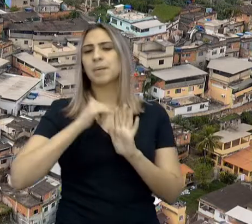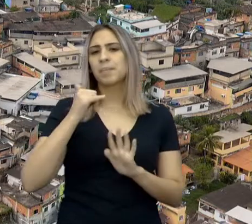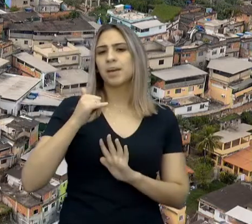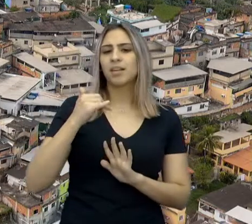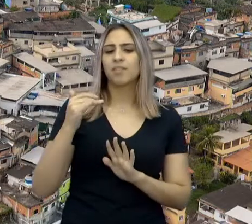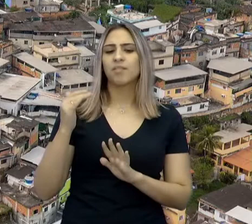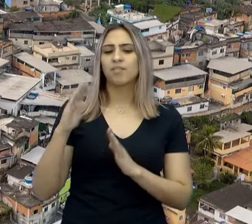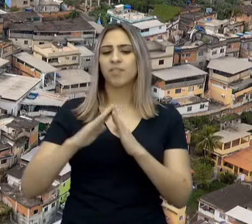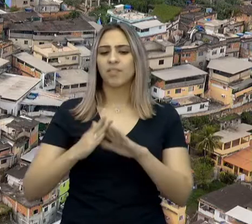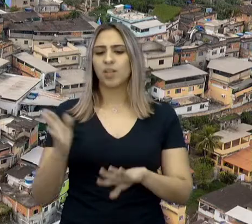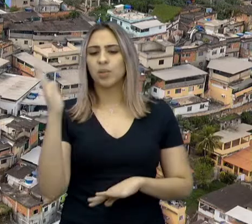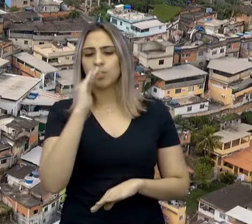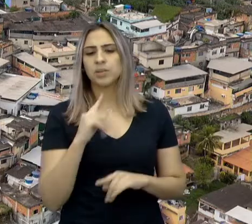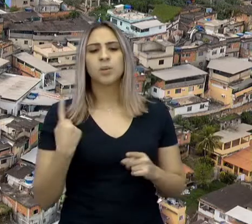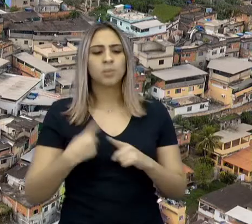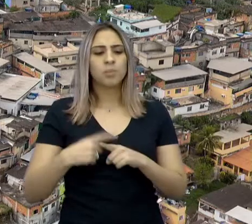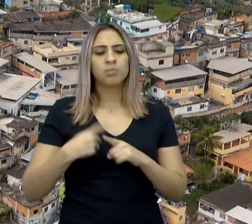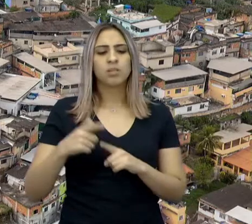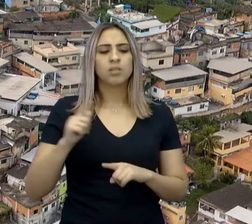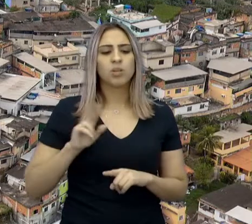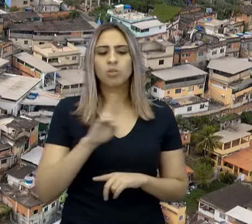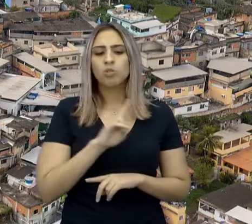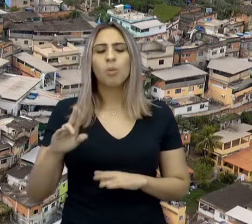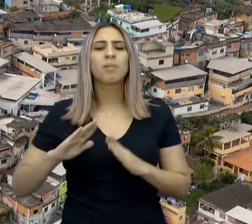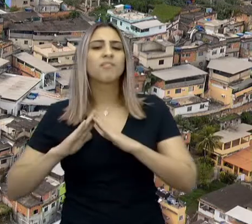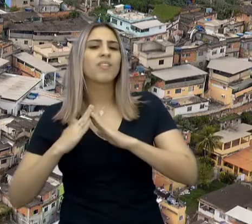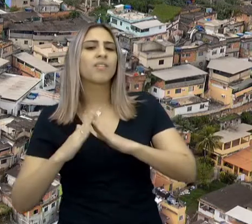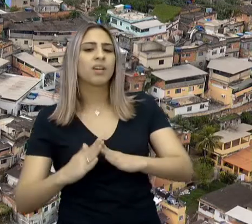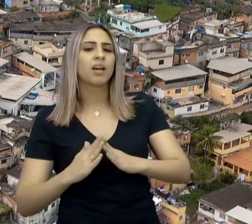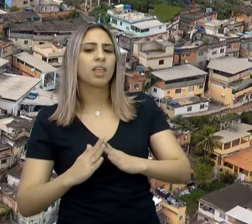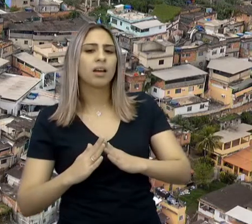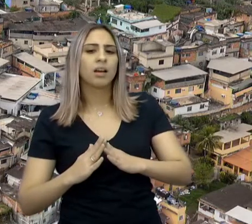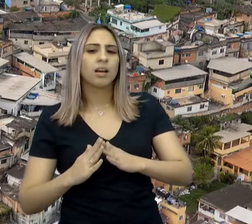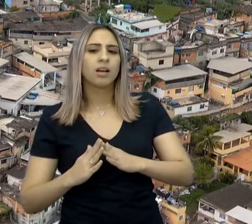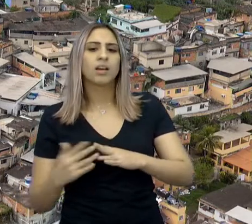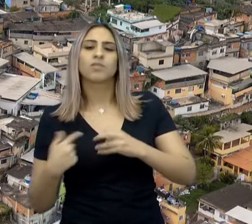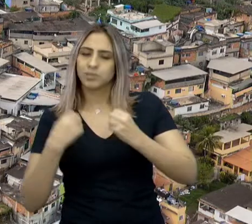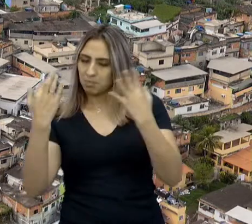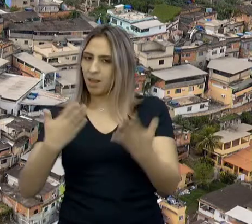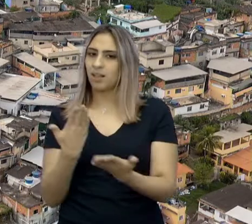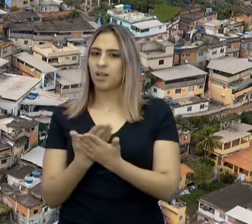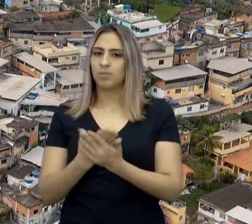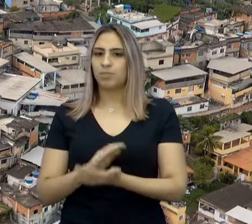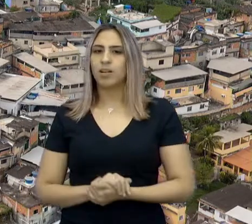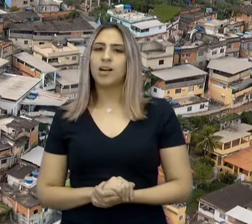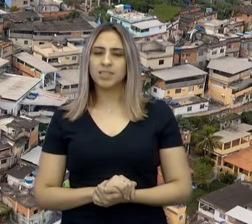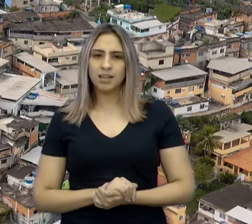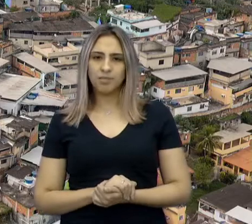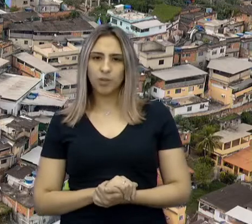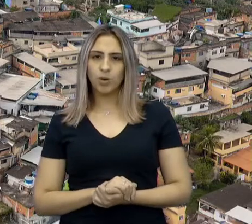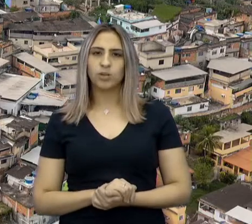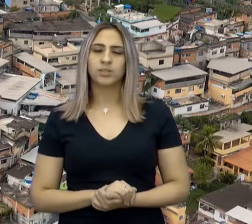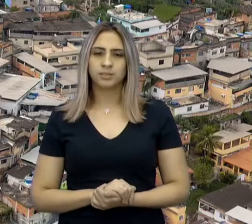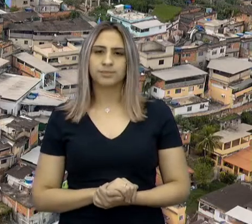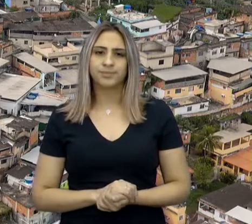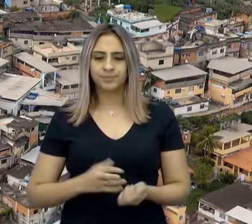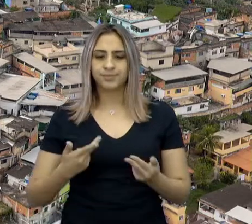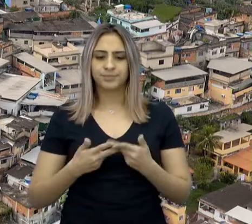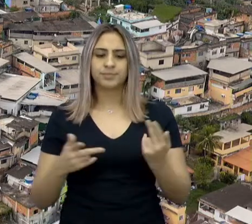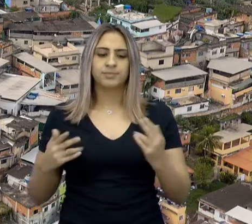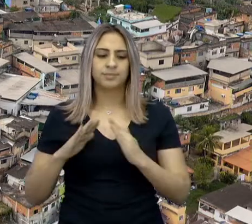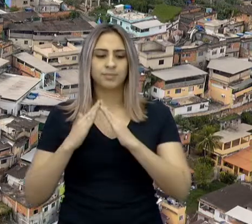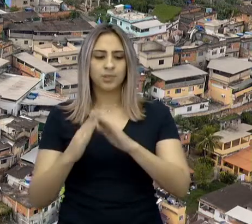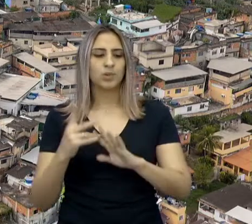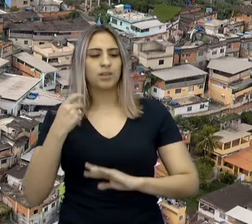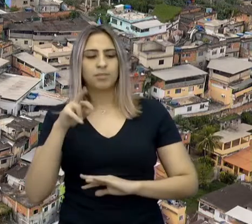do Brasil. E por que ela tem o nome de favela? Vou explicar também na aula de hoje, tá? Então hoje nós vamos falar sobre o Morro